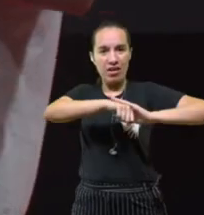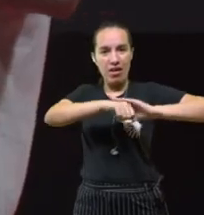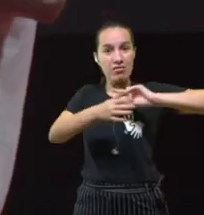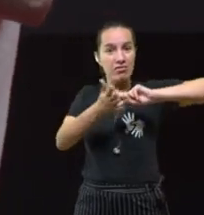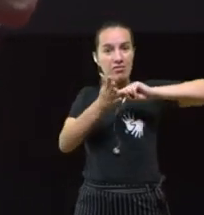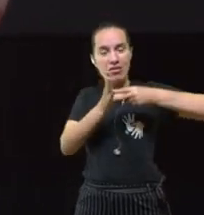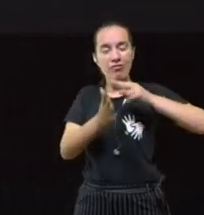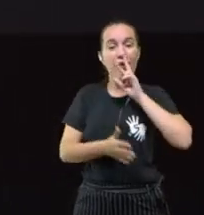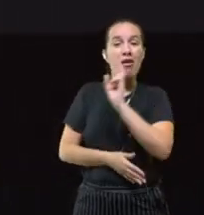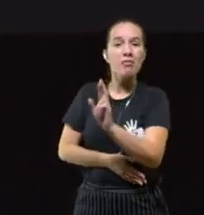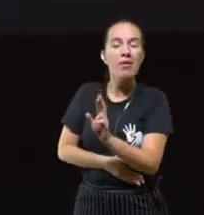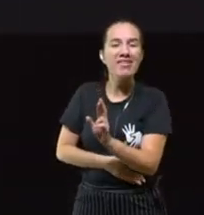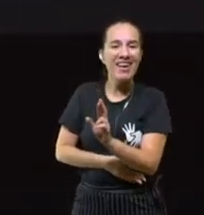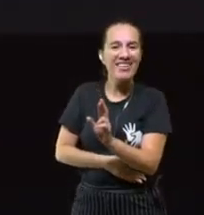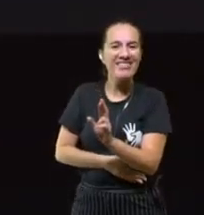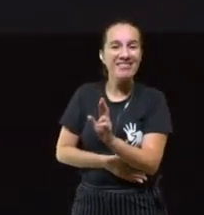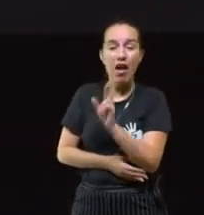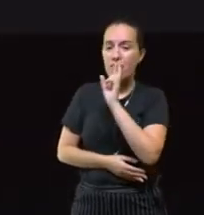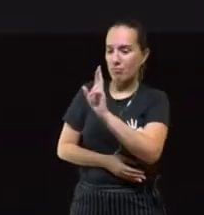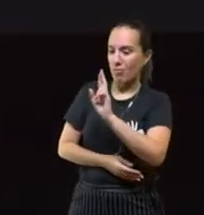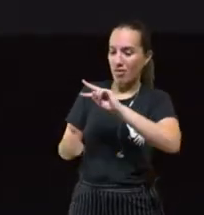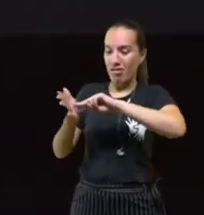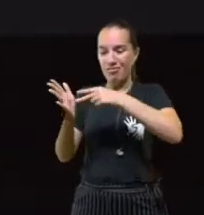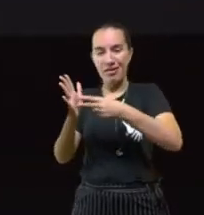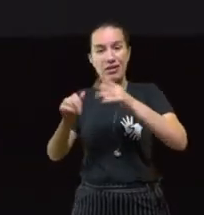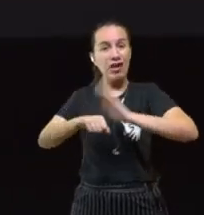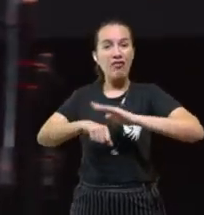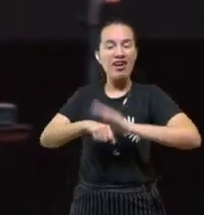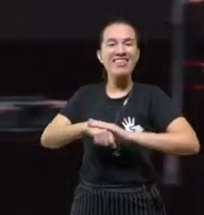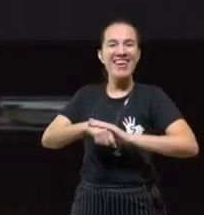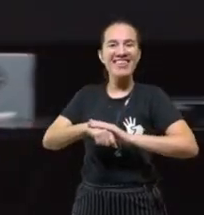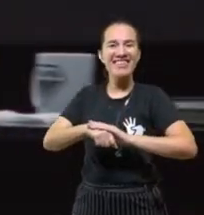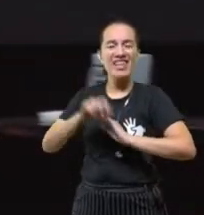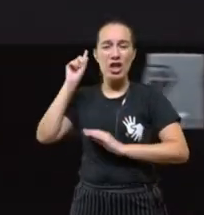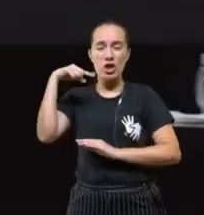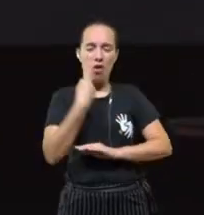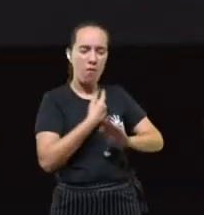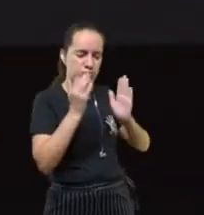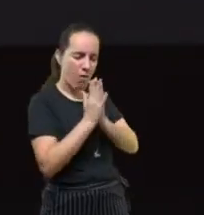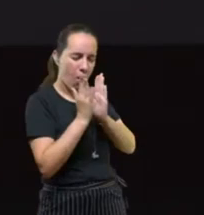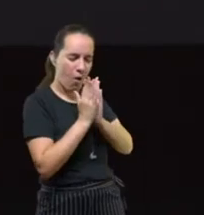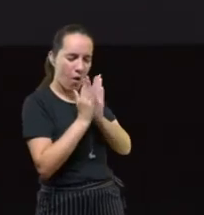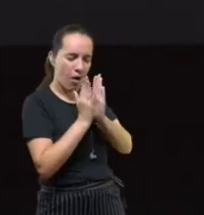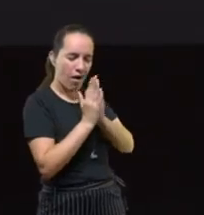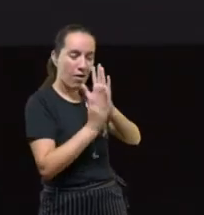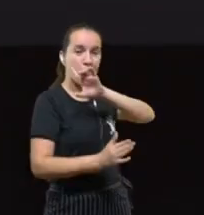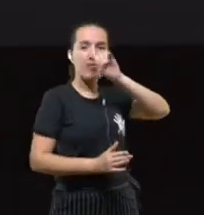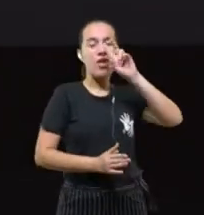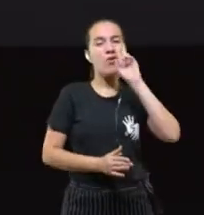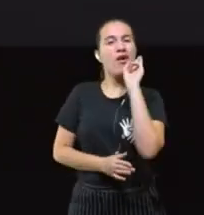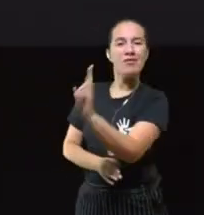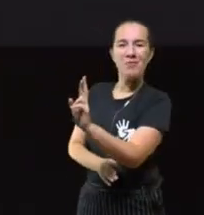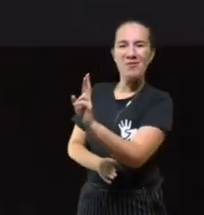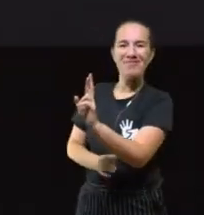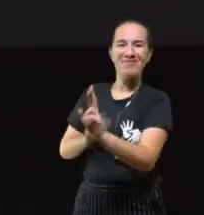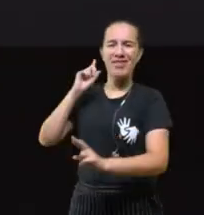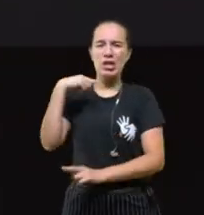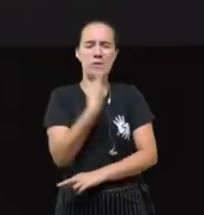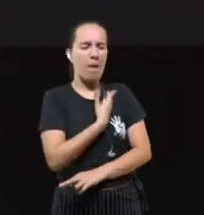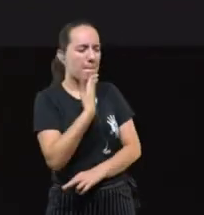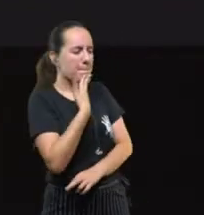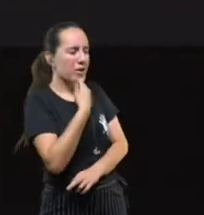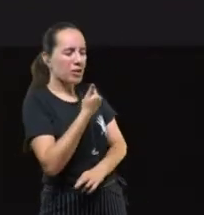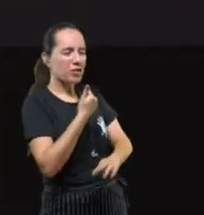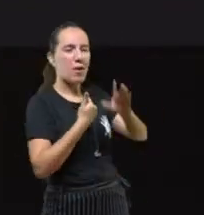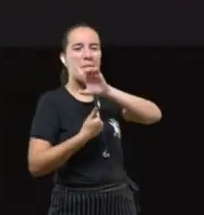oração, porque Ele te ama tanto, Ele nos ama tanto. É como um pai com um